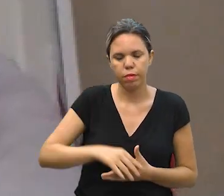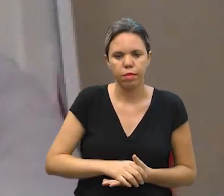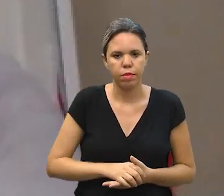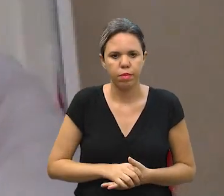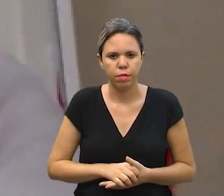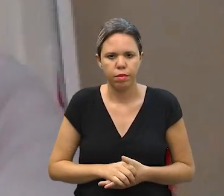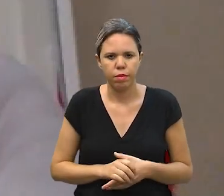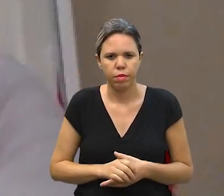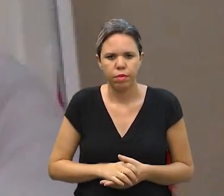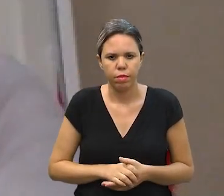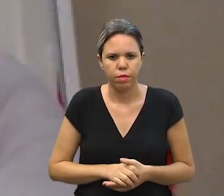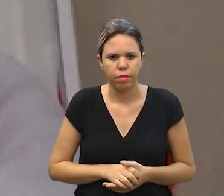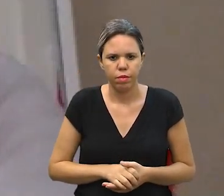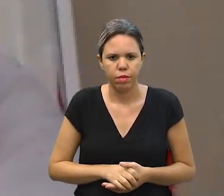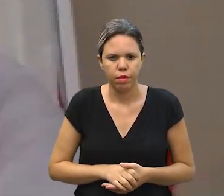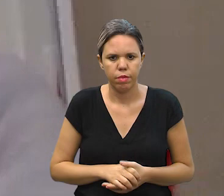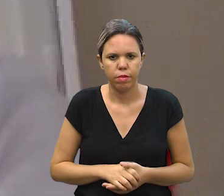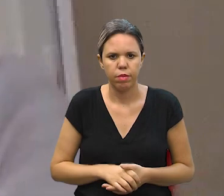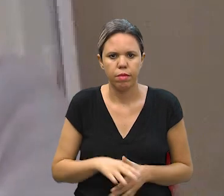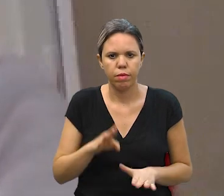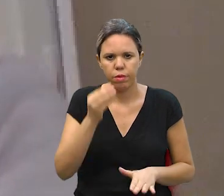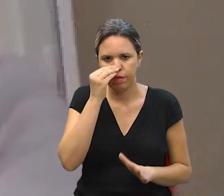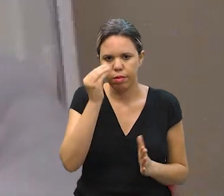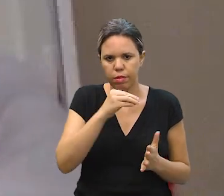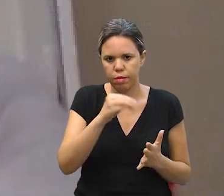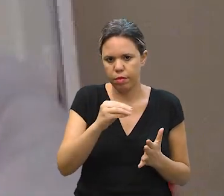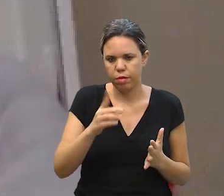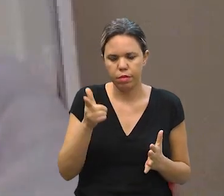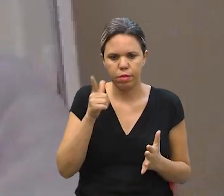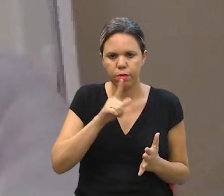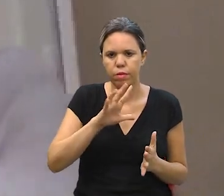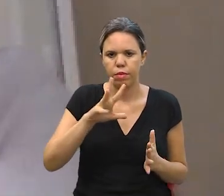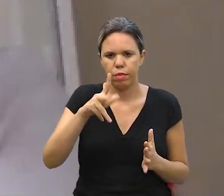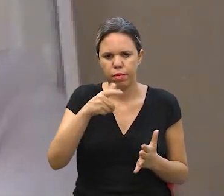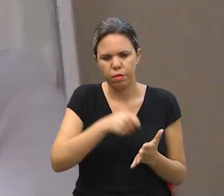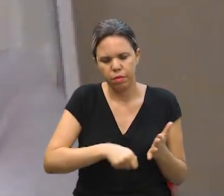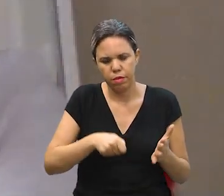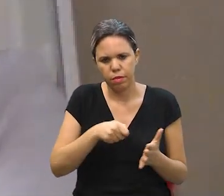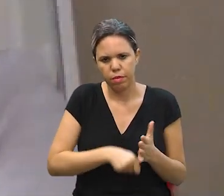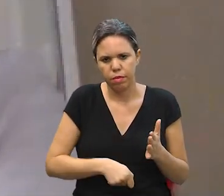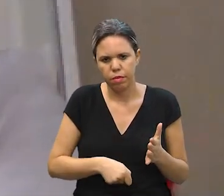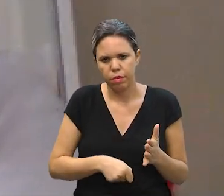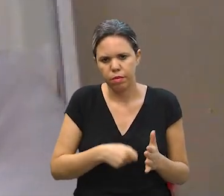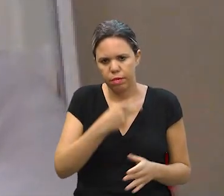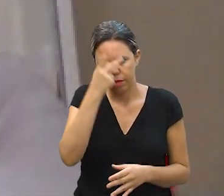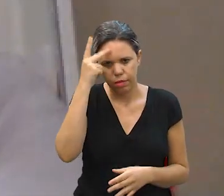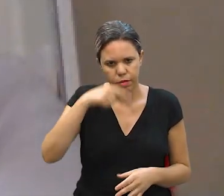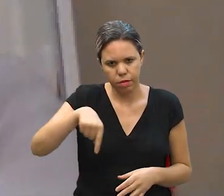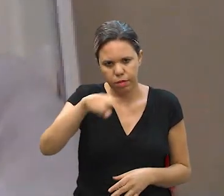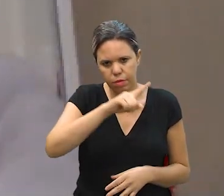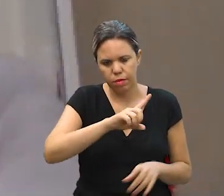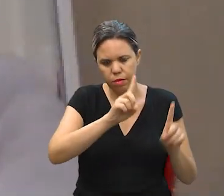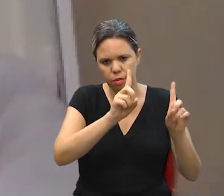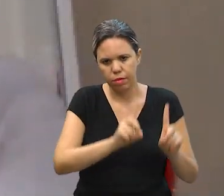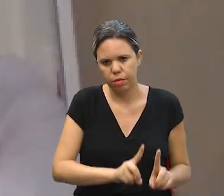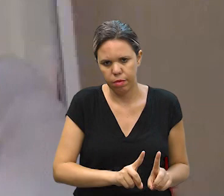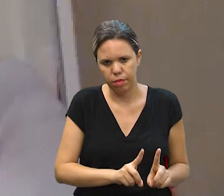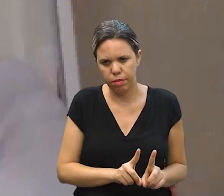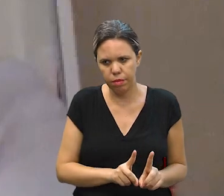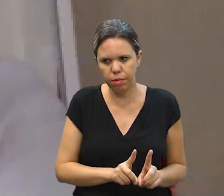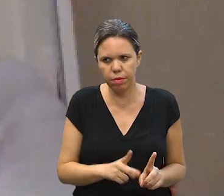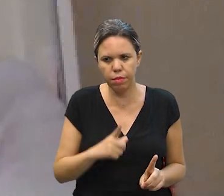Bolsonaro, e que nega todas as conquistas que as pessoas com